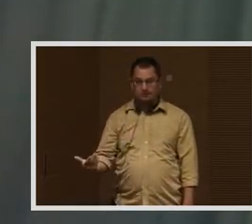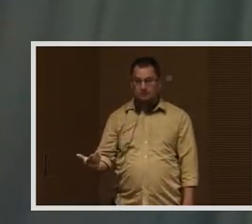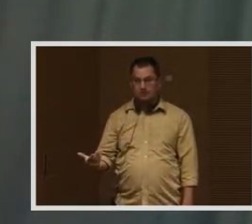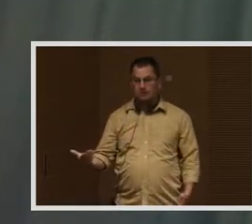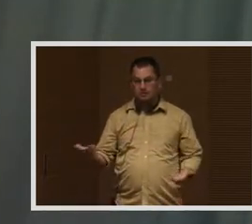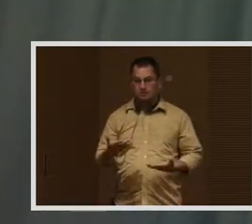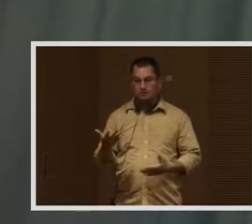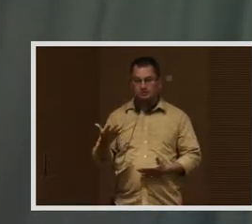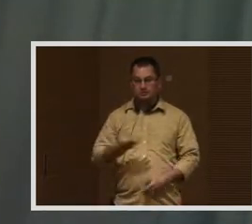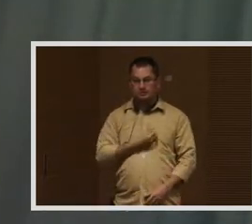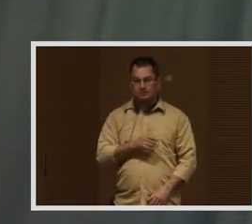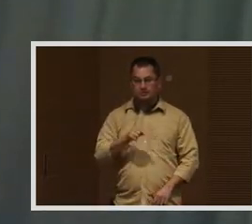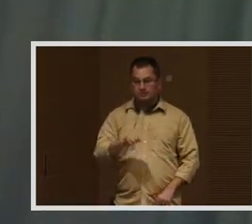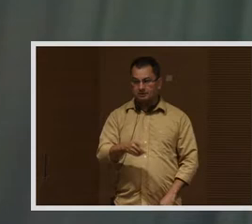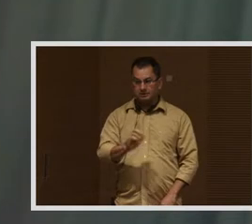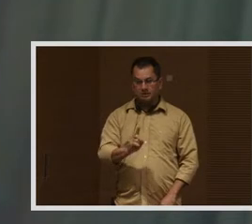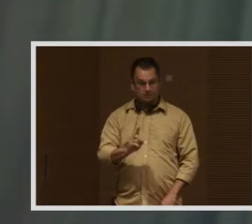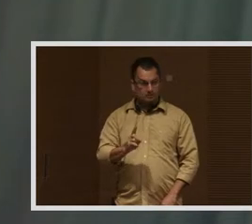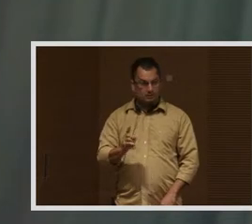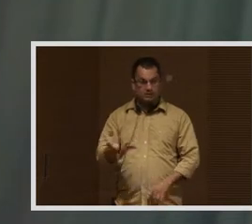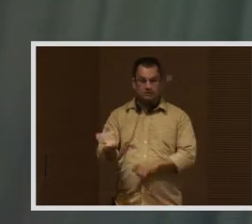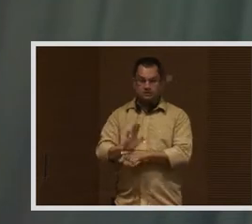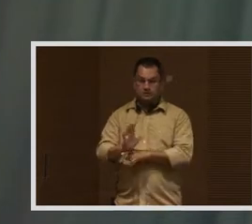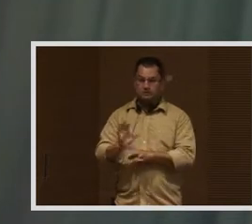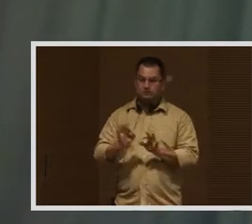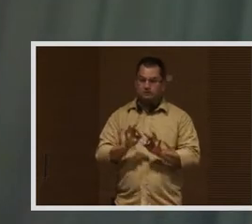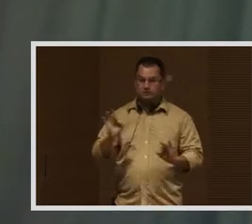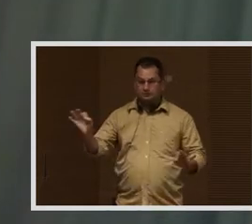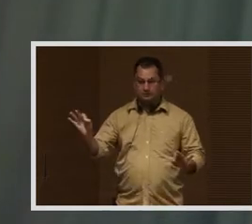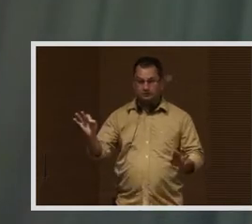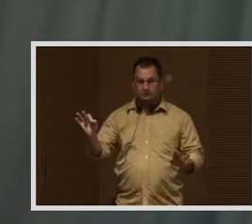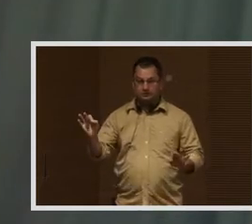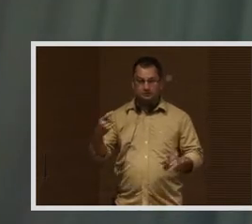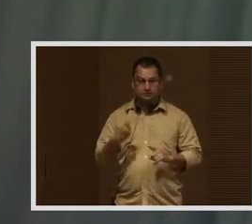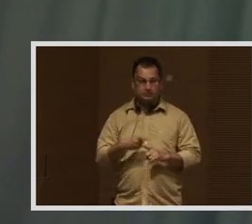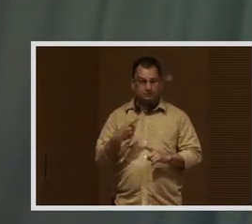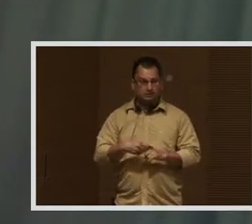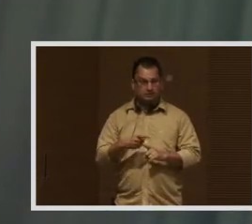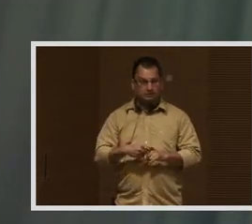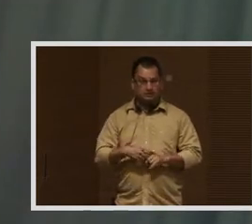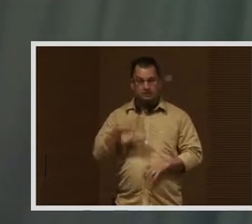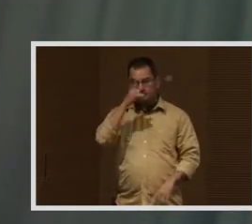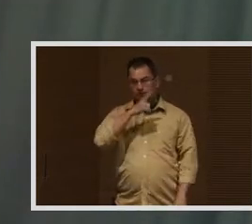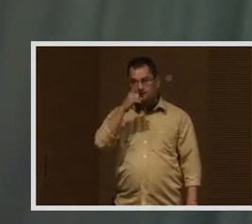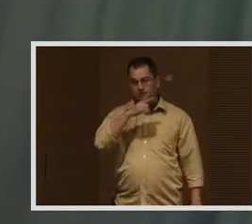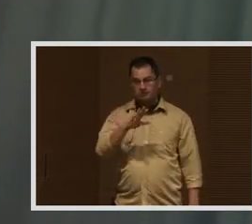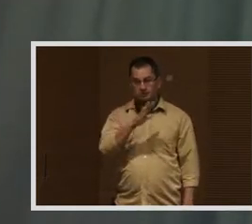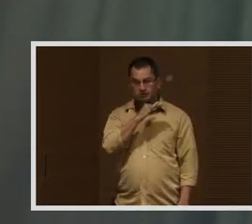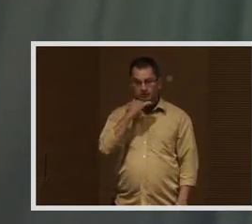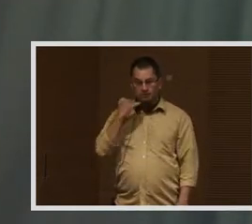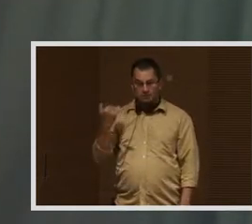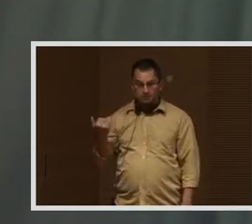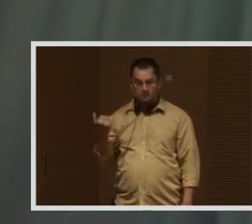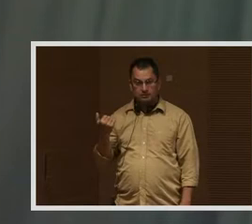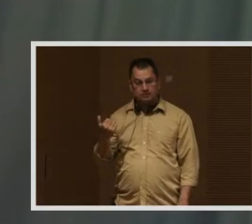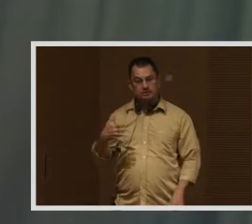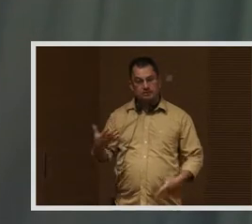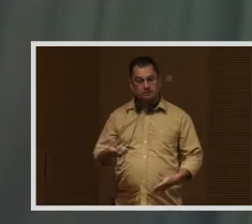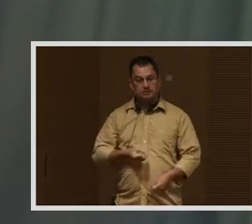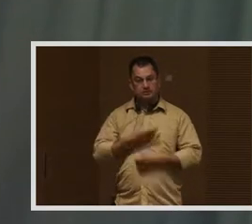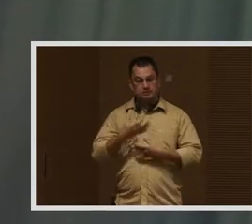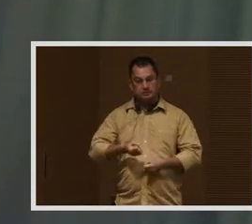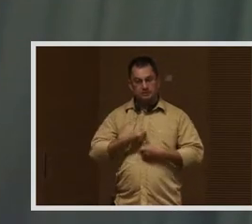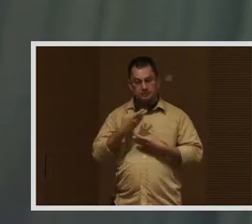aqui. E no domingo eu morri. E ao morrer, eu elegi um poema que